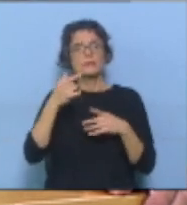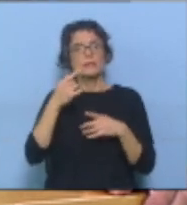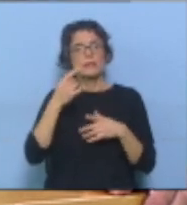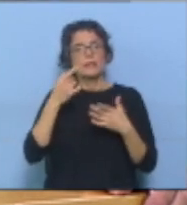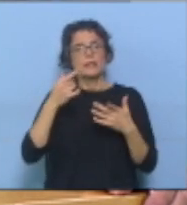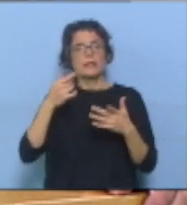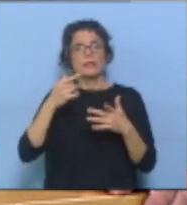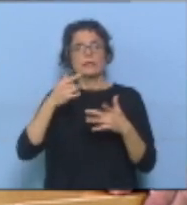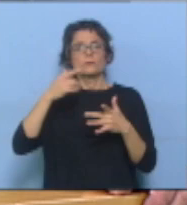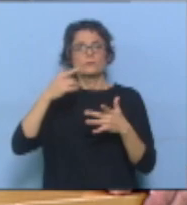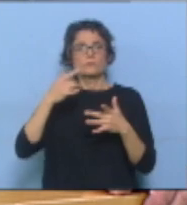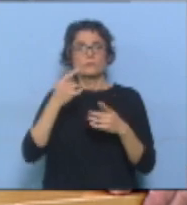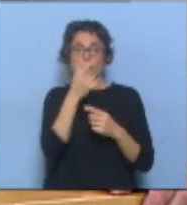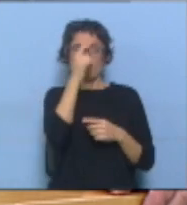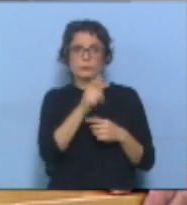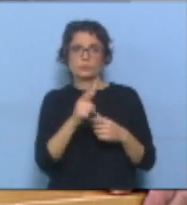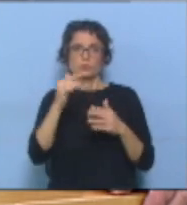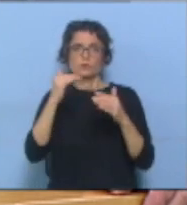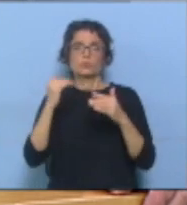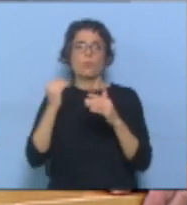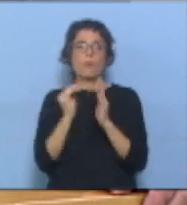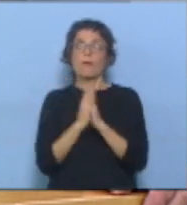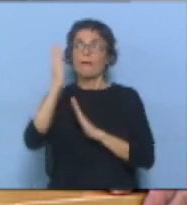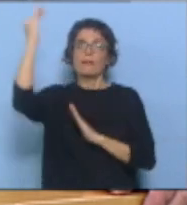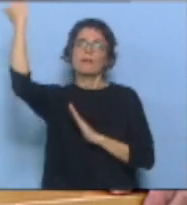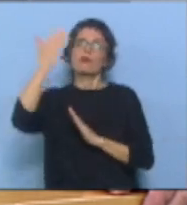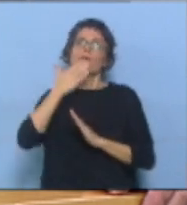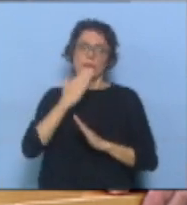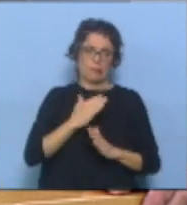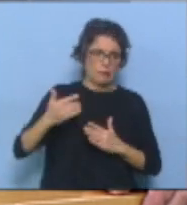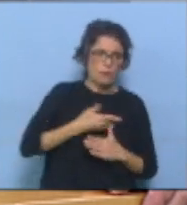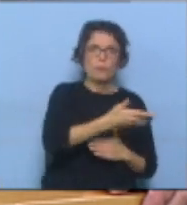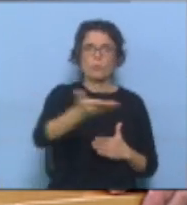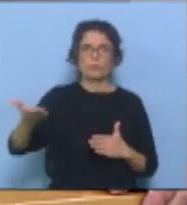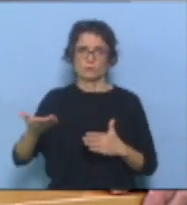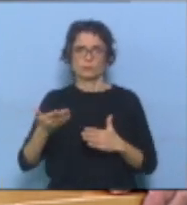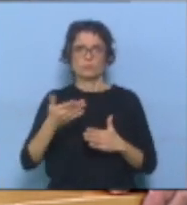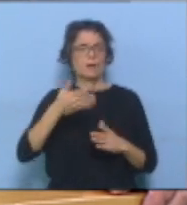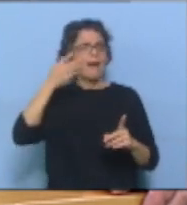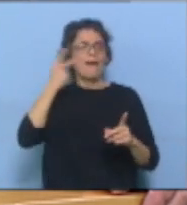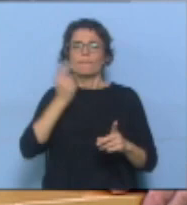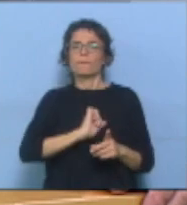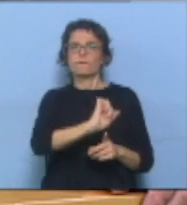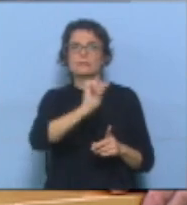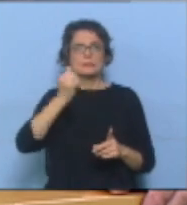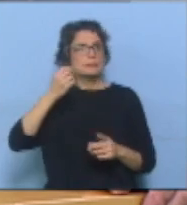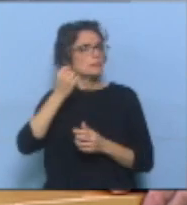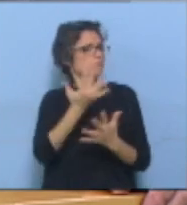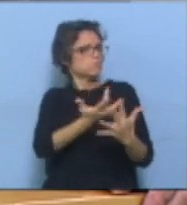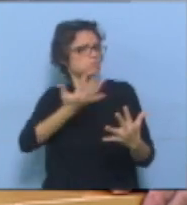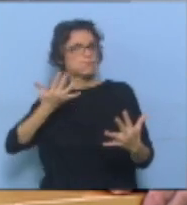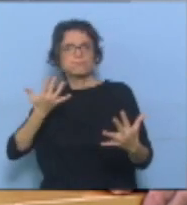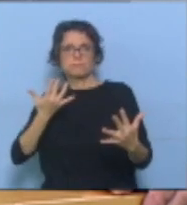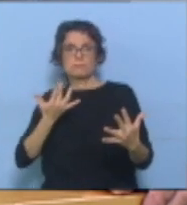o enviado de Deus, vai fazer uma missão extraordinária, vai ser servo, isto é, vai andar a servir as pessoas e vai ser